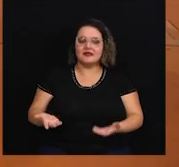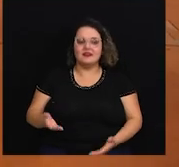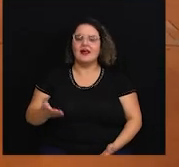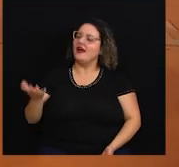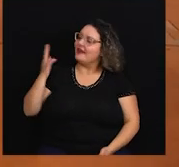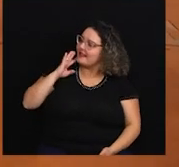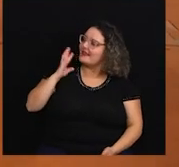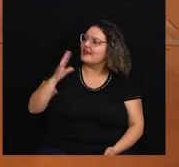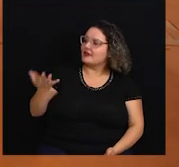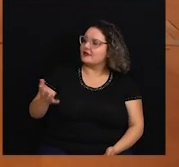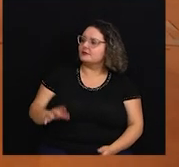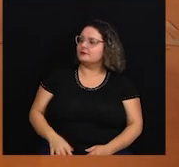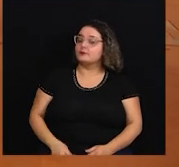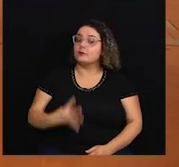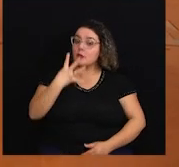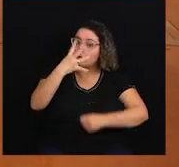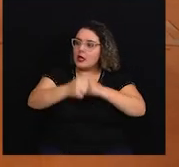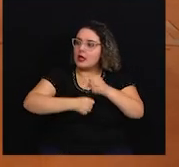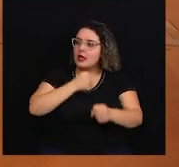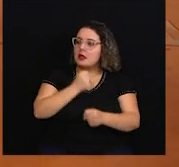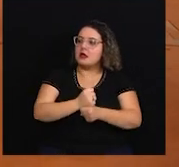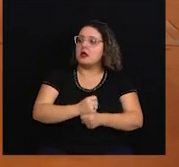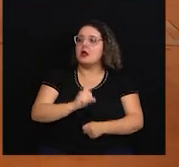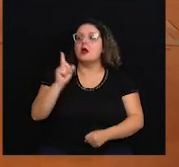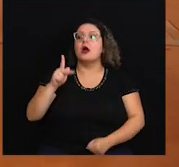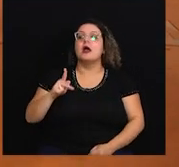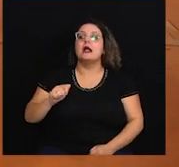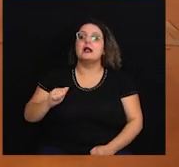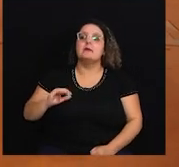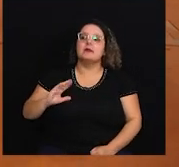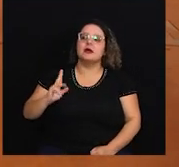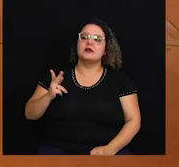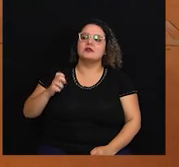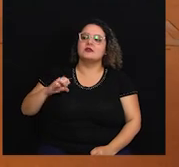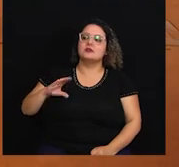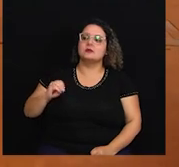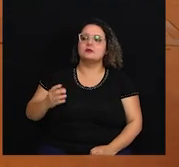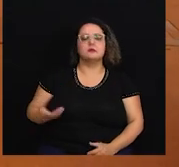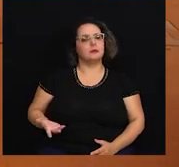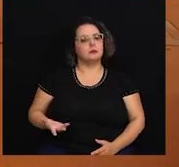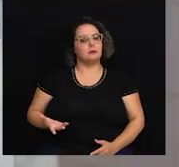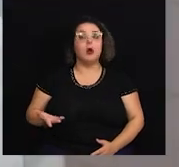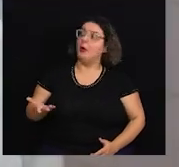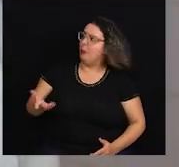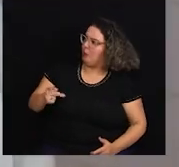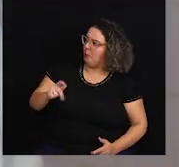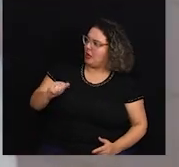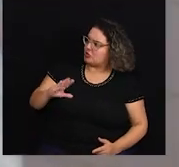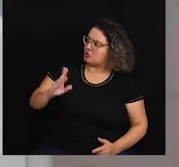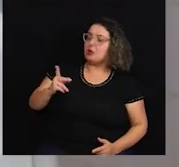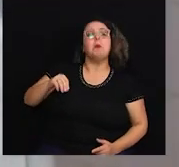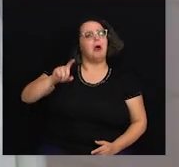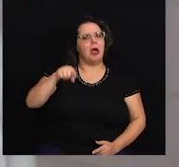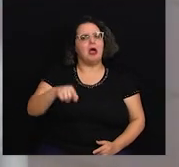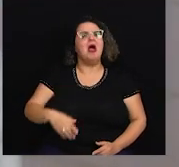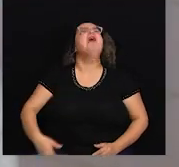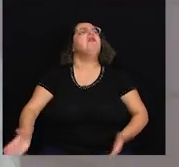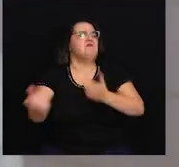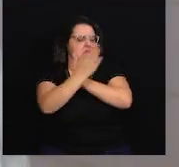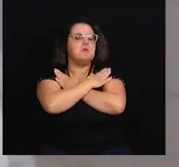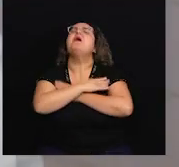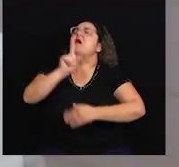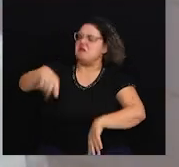pelo menos quatro anos tu não é que nem aquele Pacheco eu falei Pacheco sim baixa ele vagabundo foi